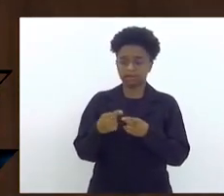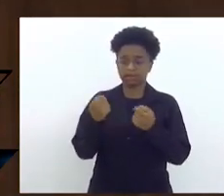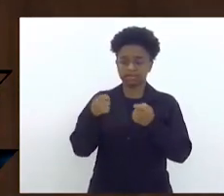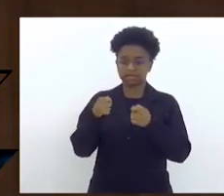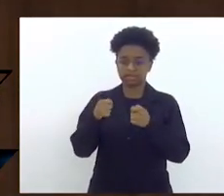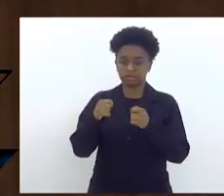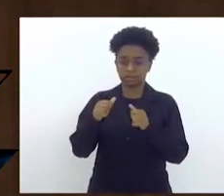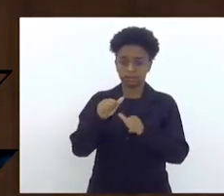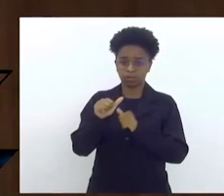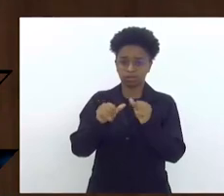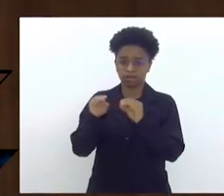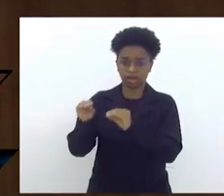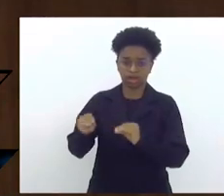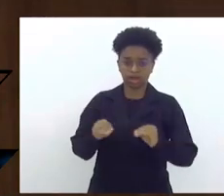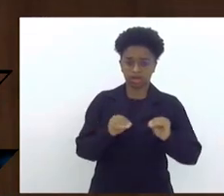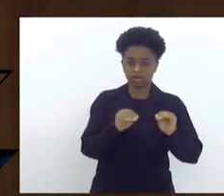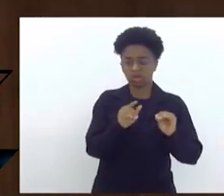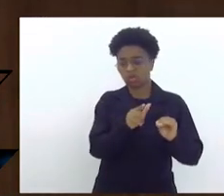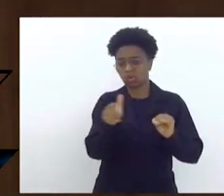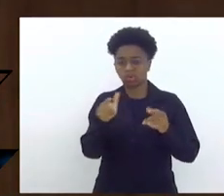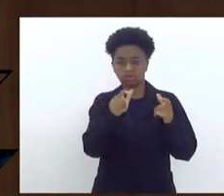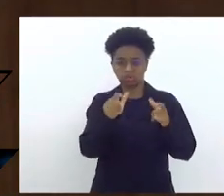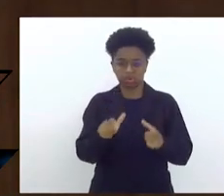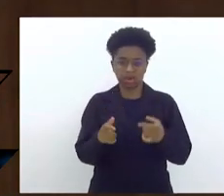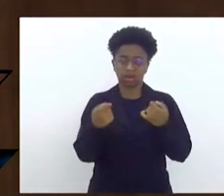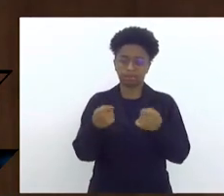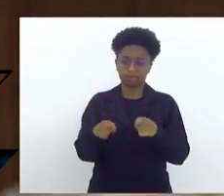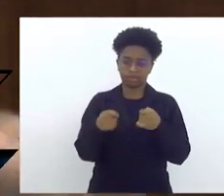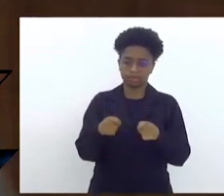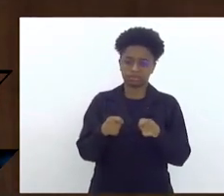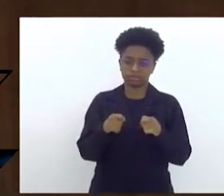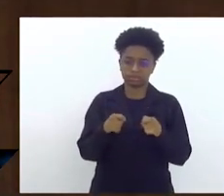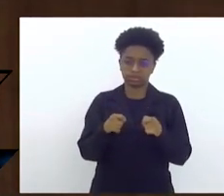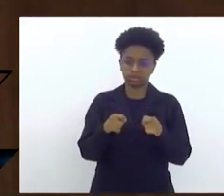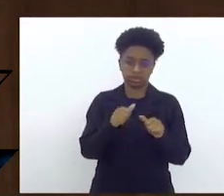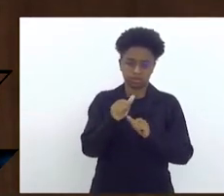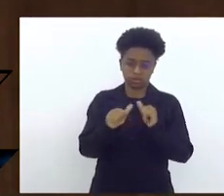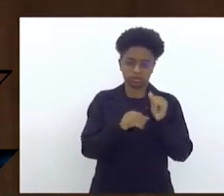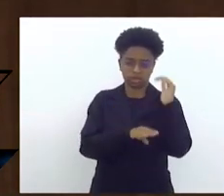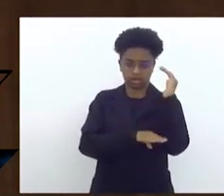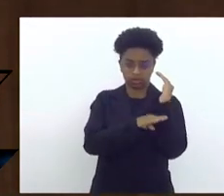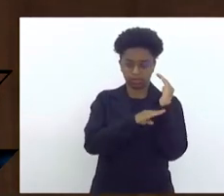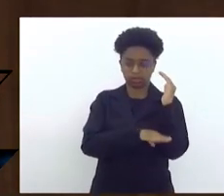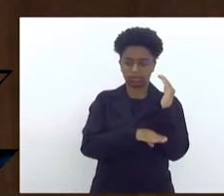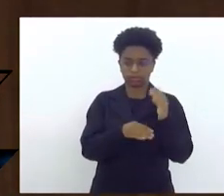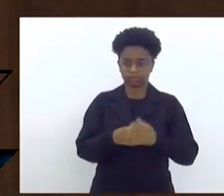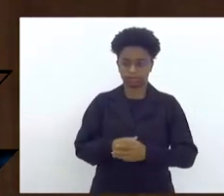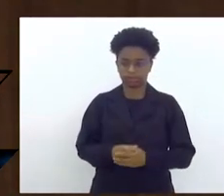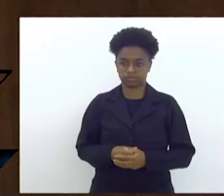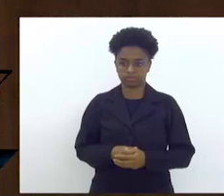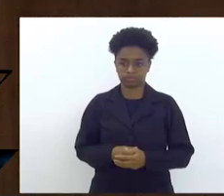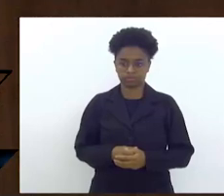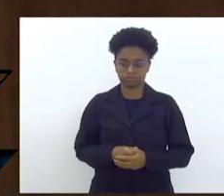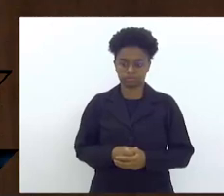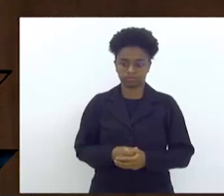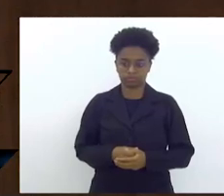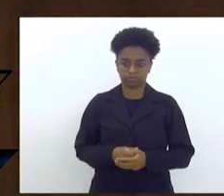Então a gente tem que fazer a maldição e lá para trás entendeu a minha questão de ordem é que